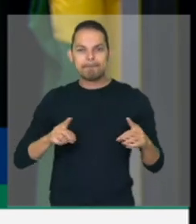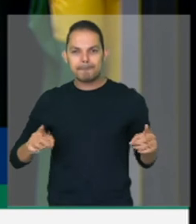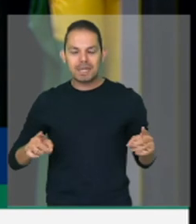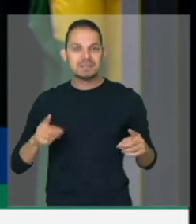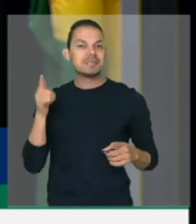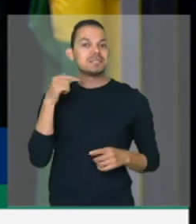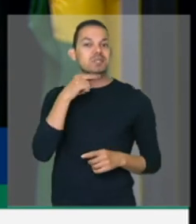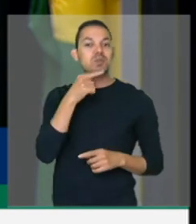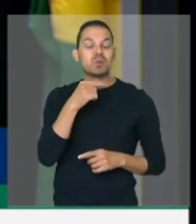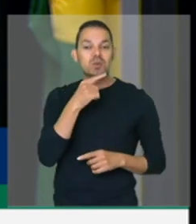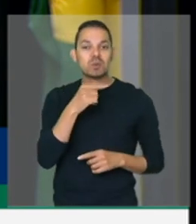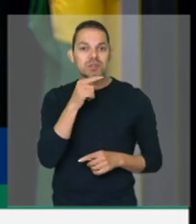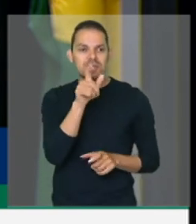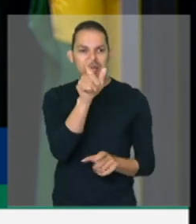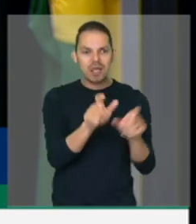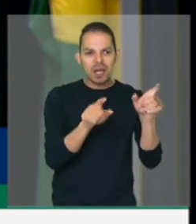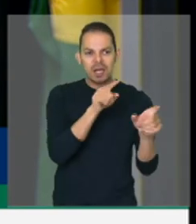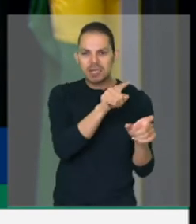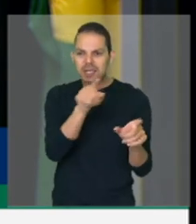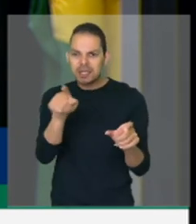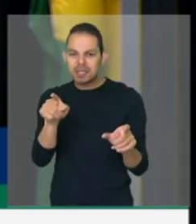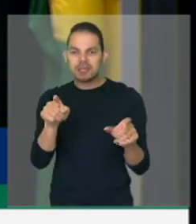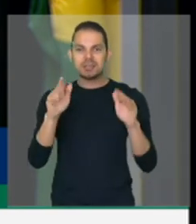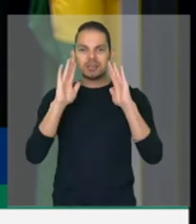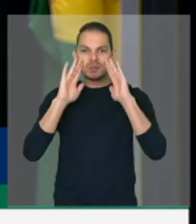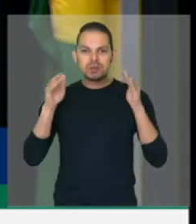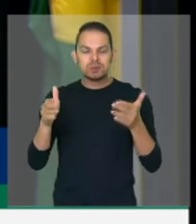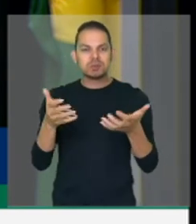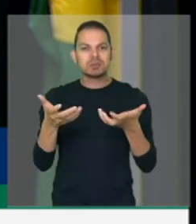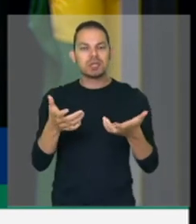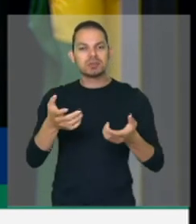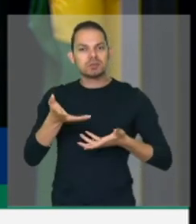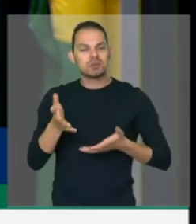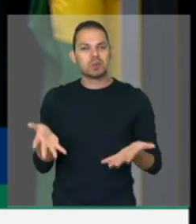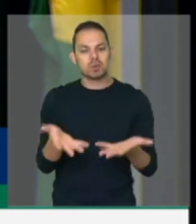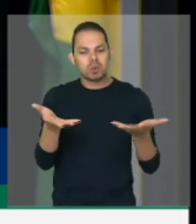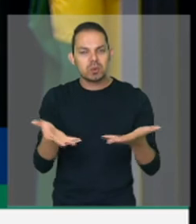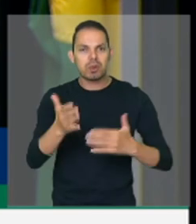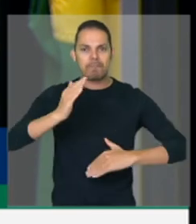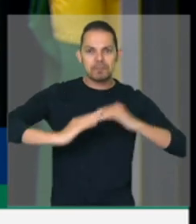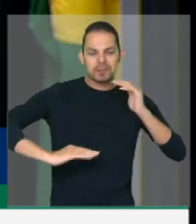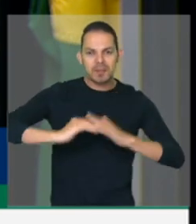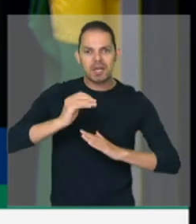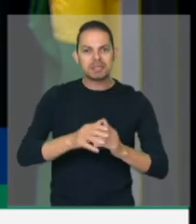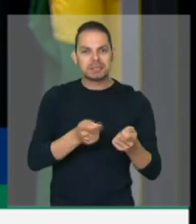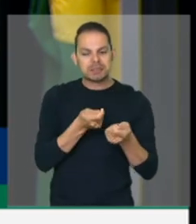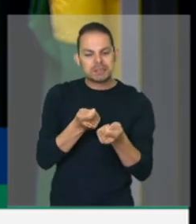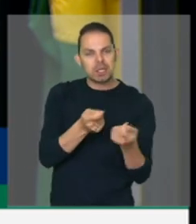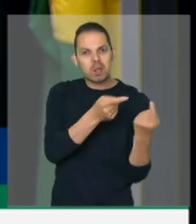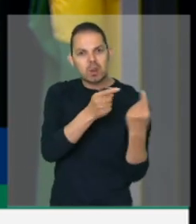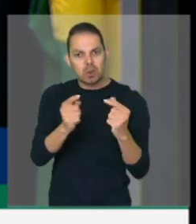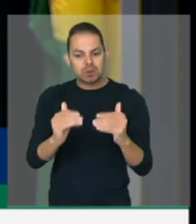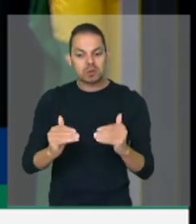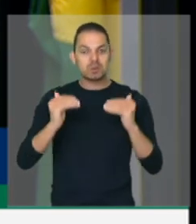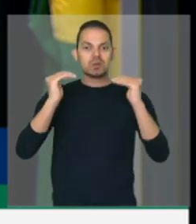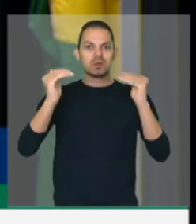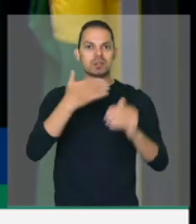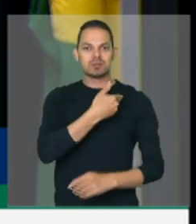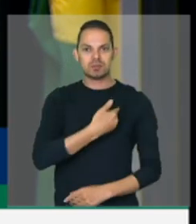alcança aqueles voltados a incitar a verdadeira prática de atentados contra autoridades